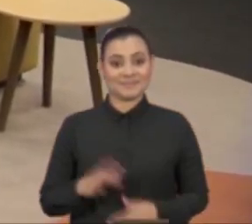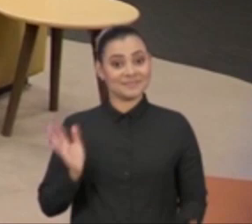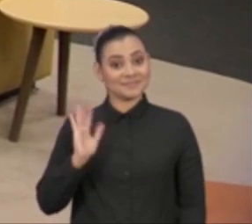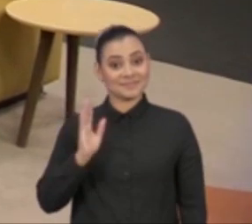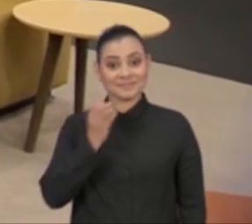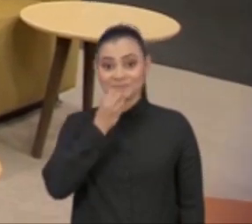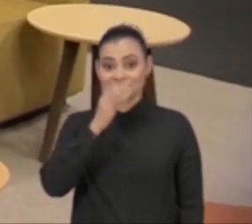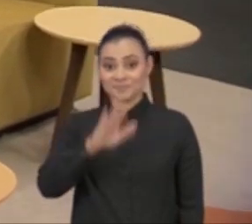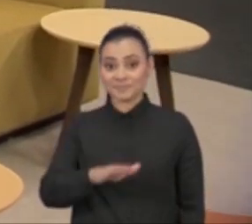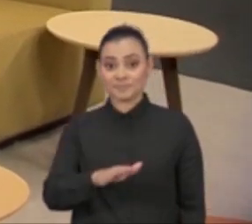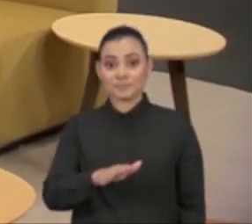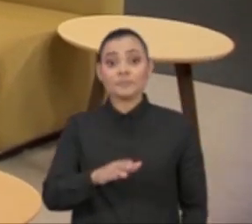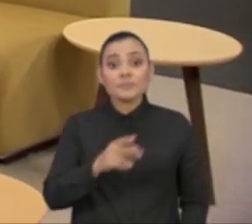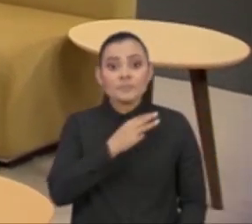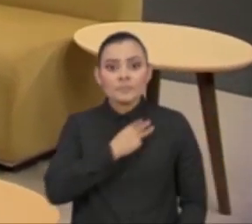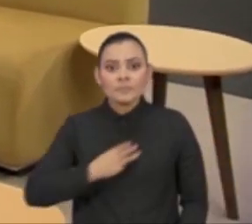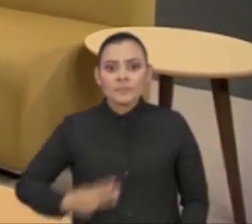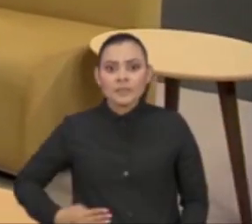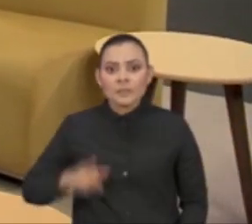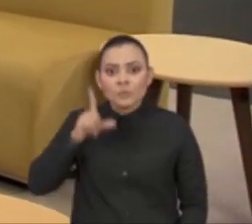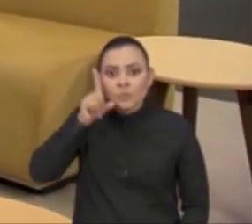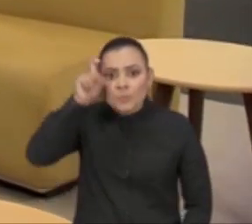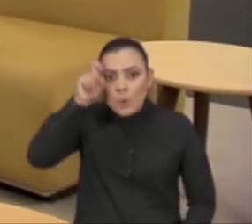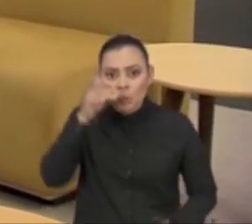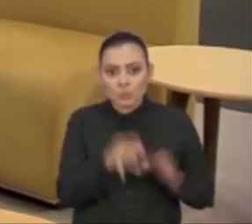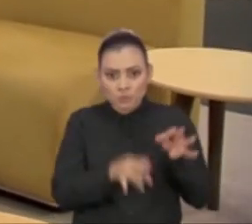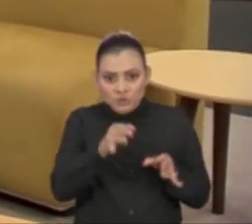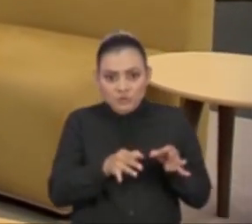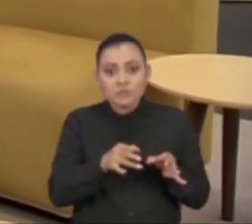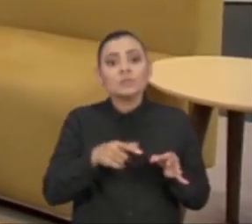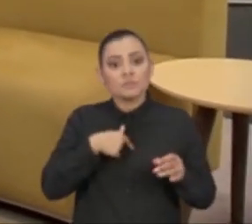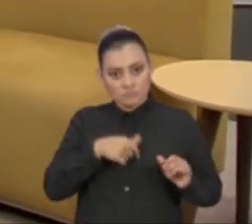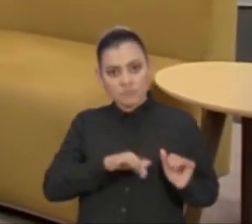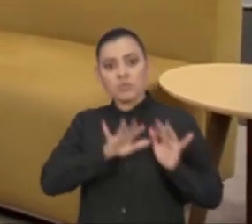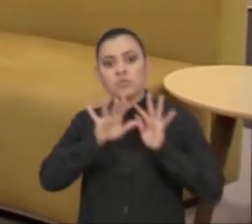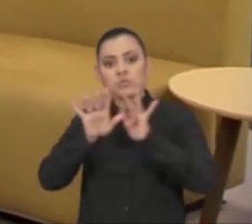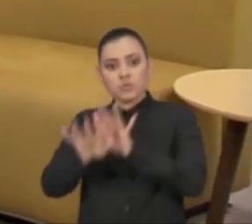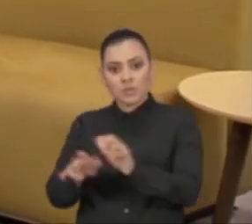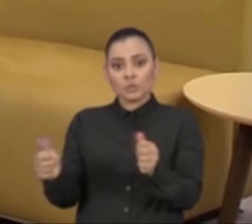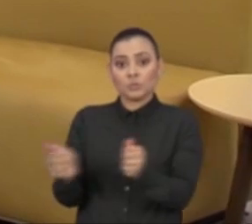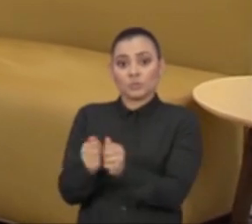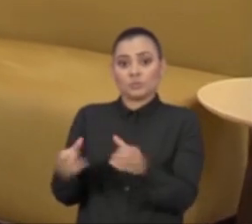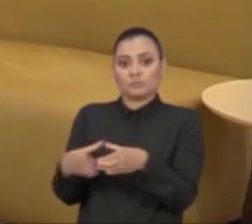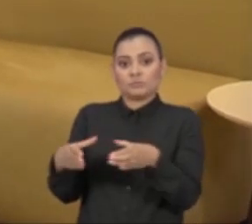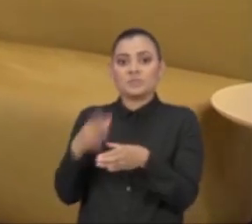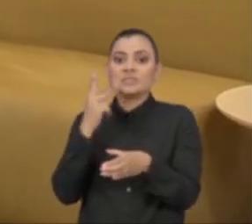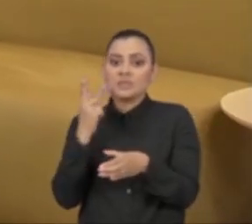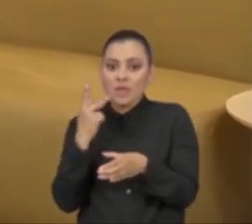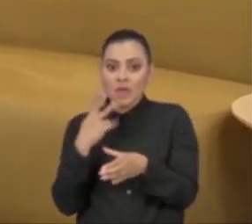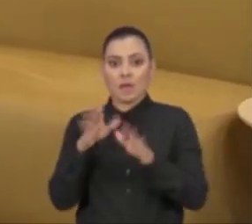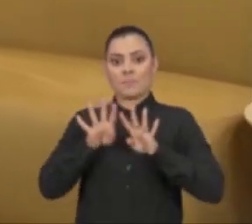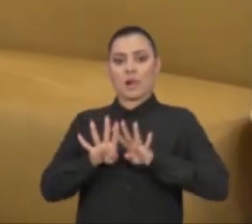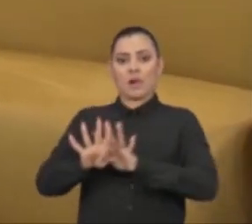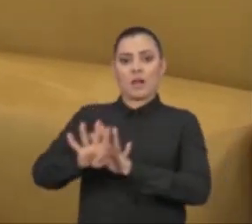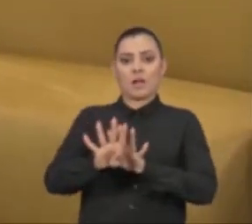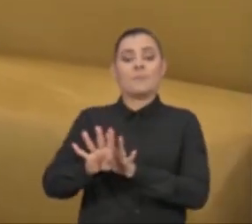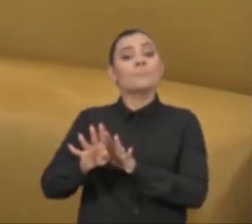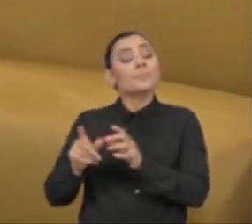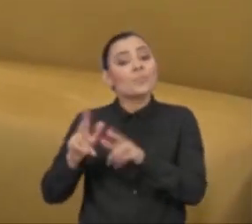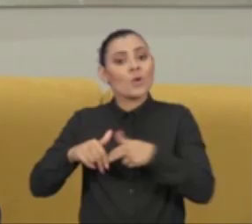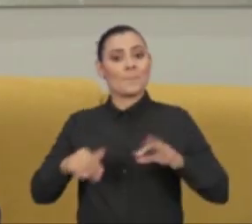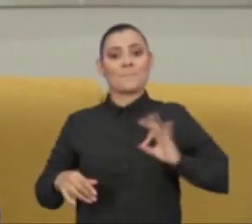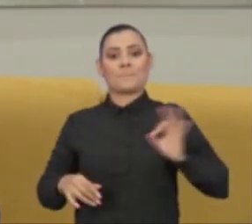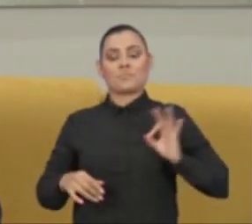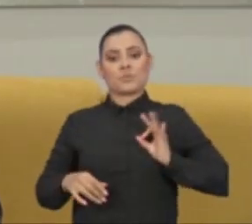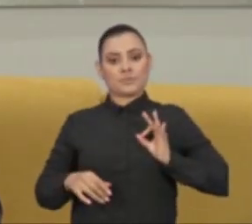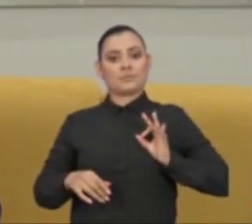Olá, boa tarde. O ministro da Justiça, Sérgio Moro, já está no Ceará, acompanhando a ação da Força Nacional contra motim de